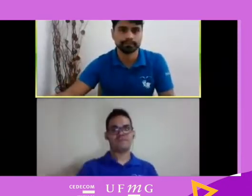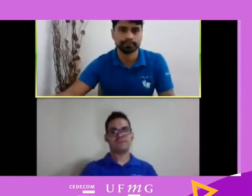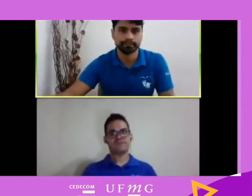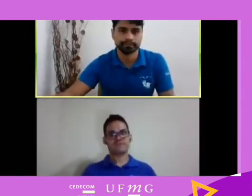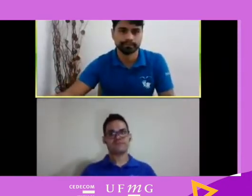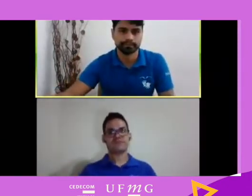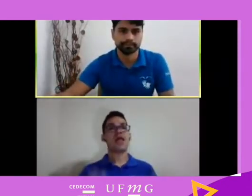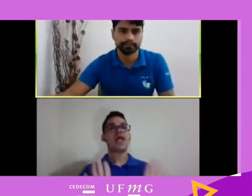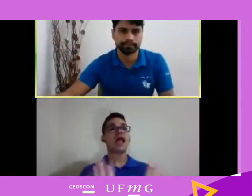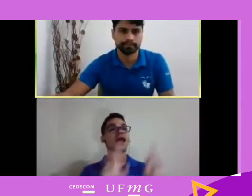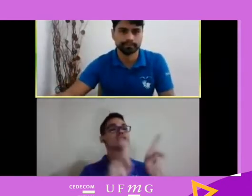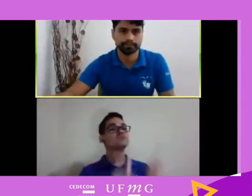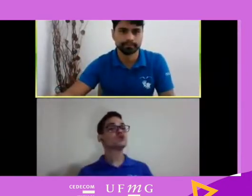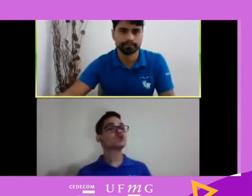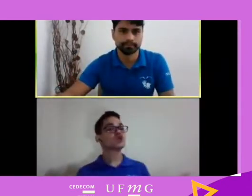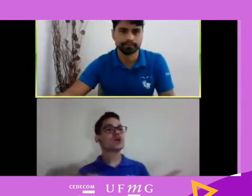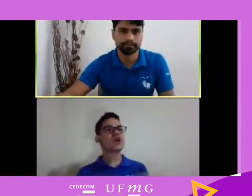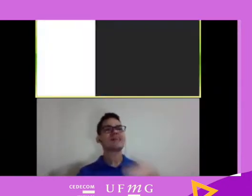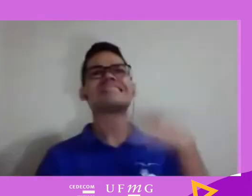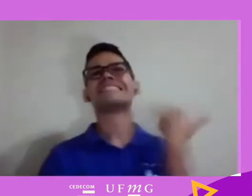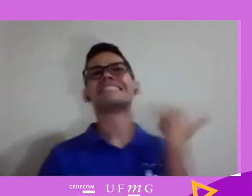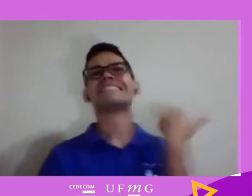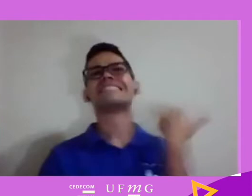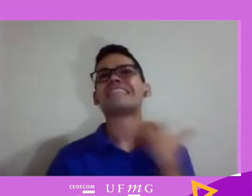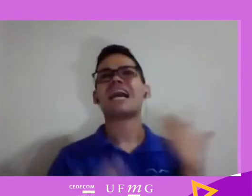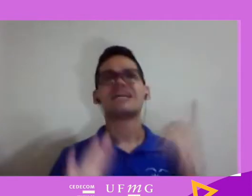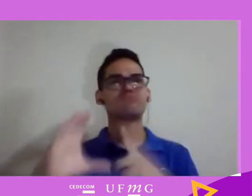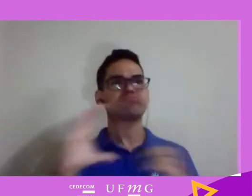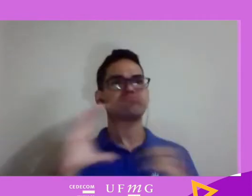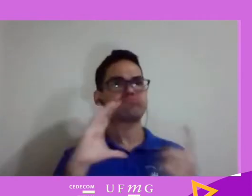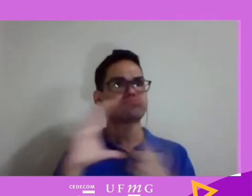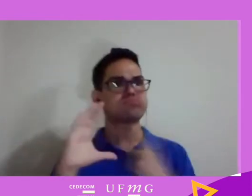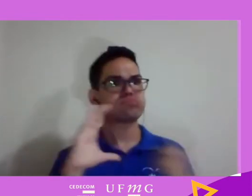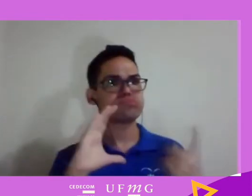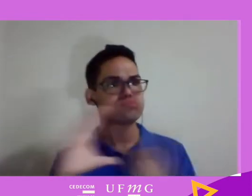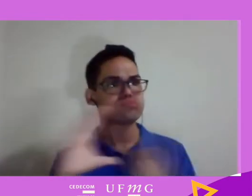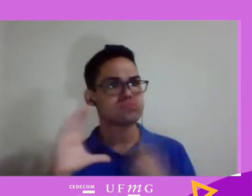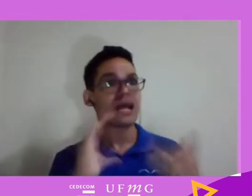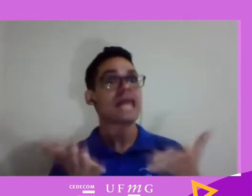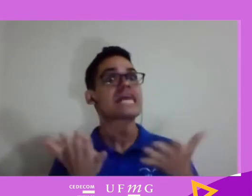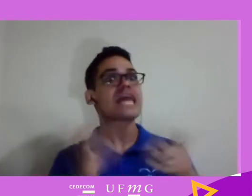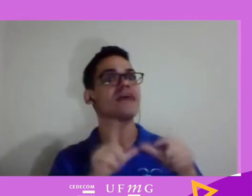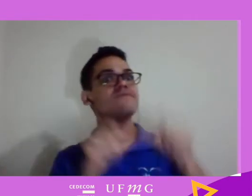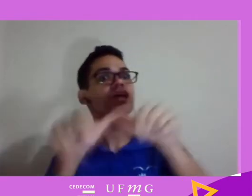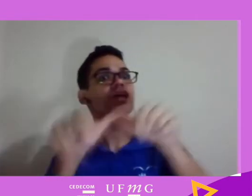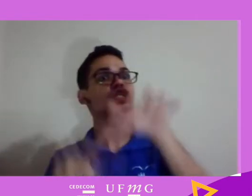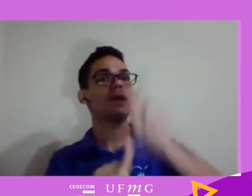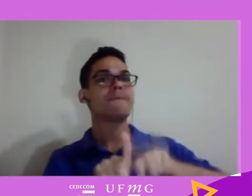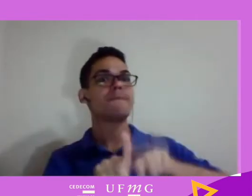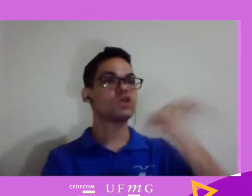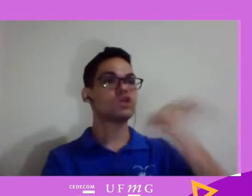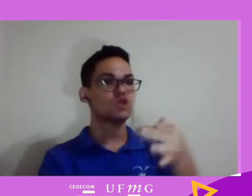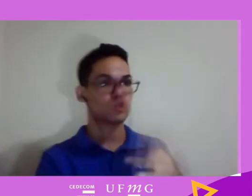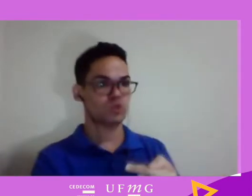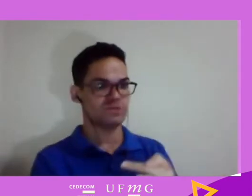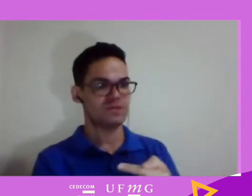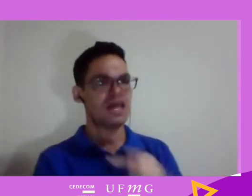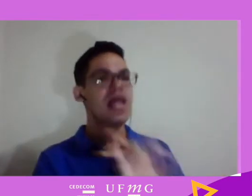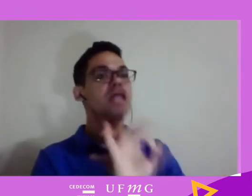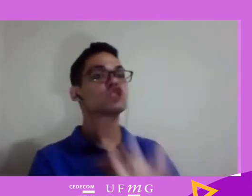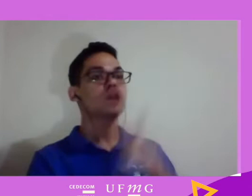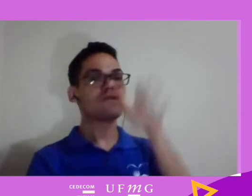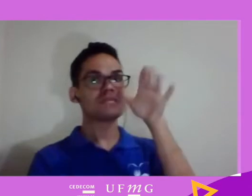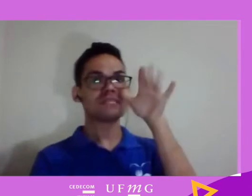organizando para sair do isolamento social. Né? Basta dar uma olhada no que está sendo buscado no Google, né, por georreferência, que a